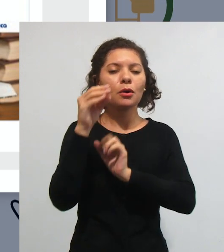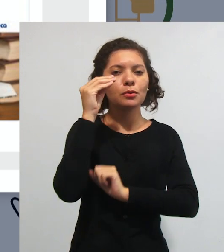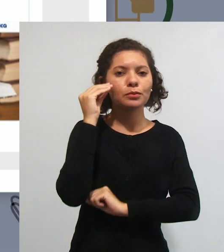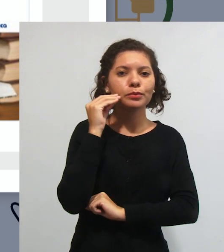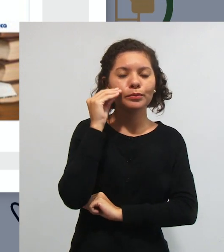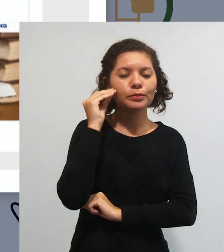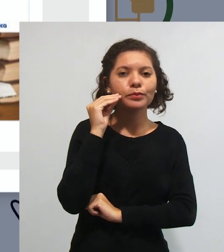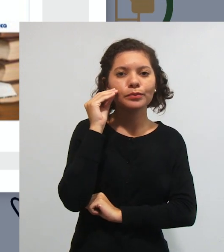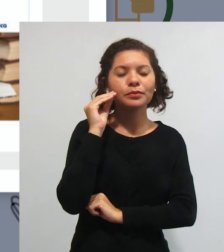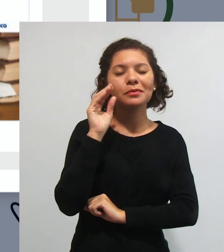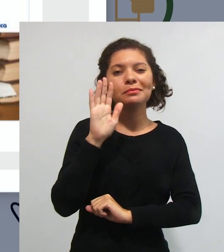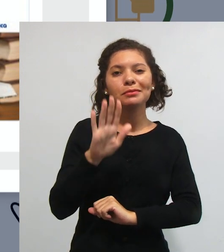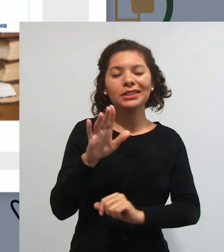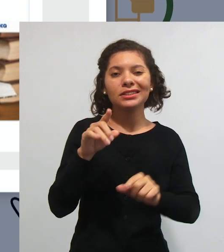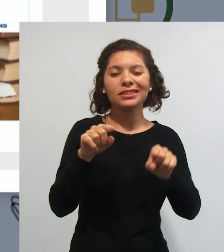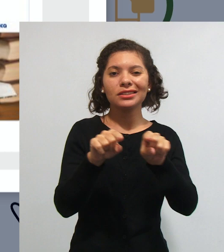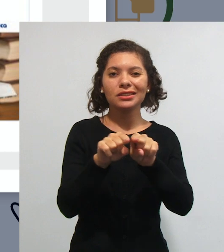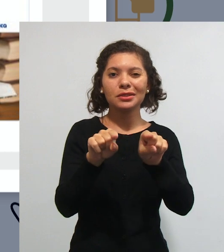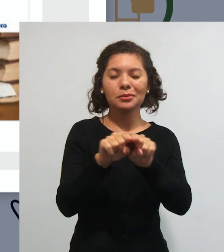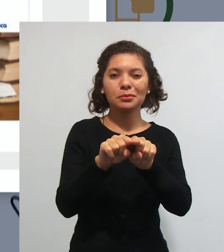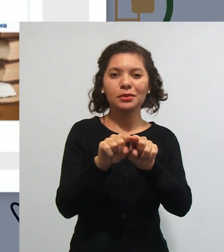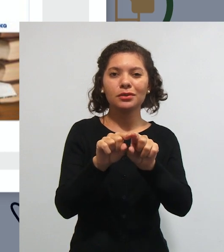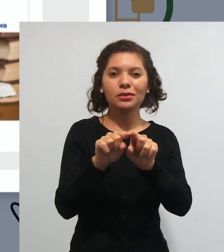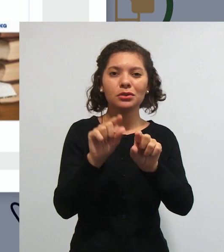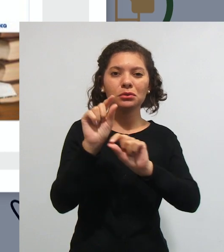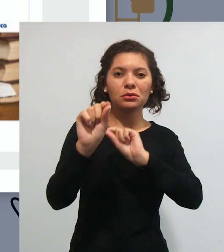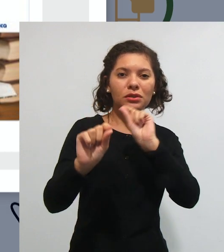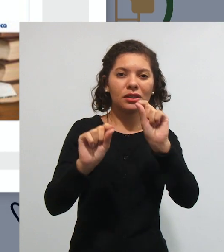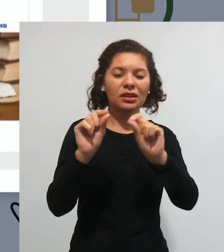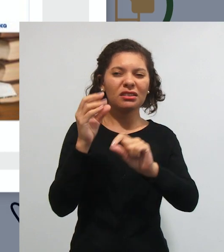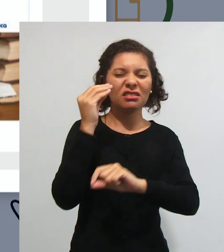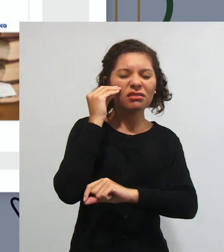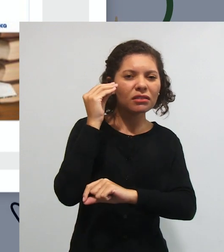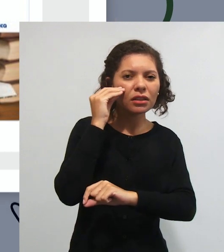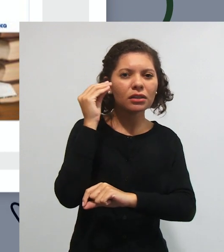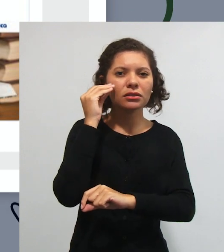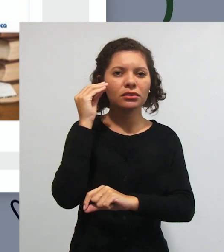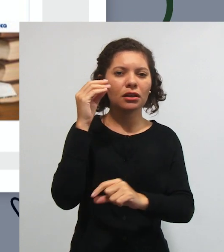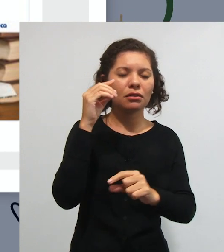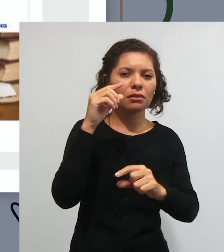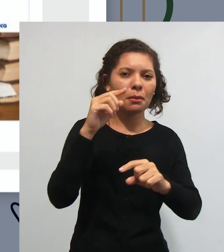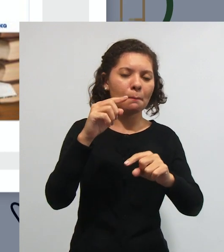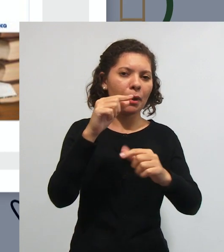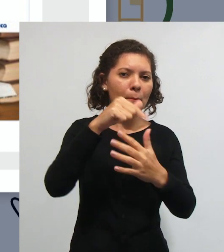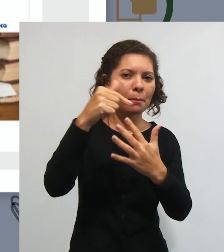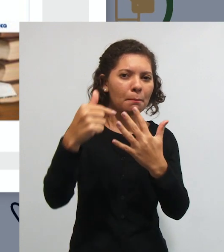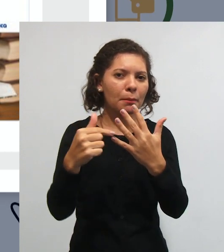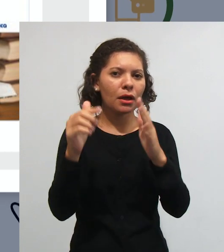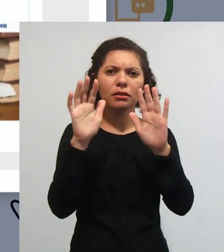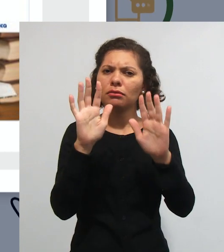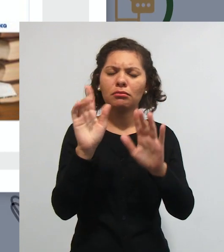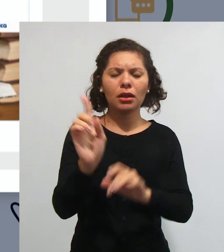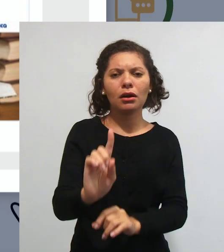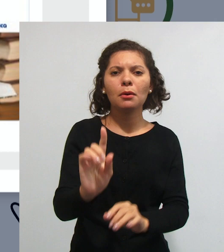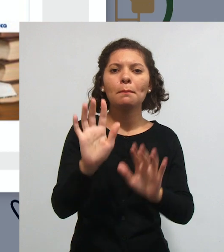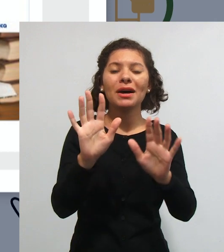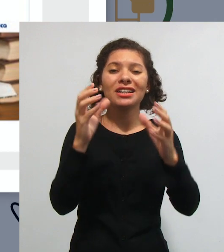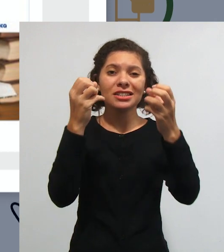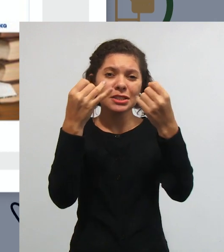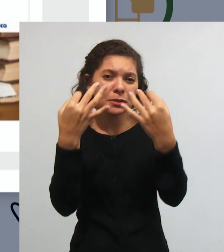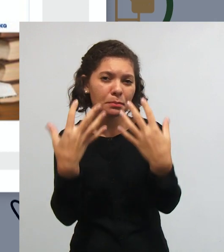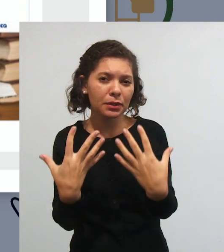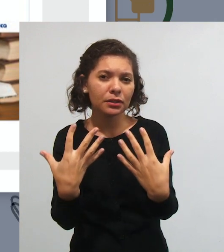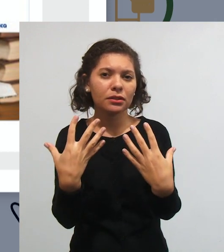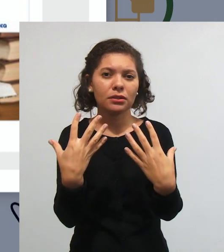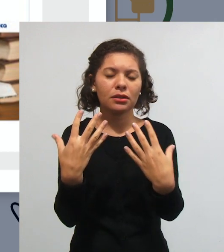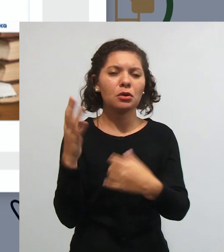experimental, mas ela não necessariamente ela testa esses elementos, mas ela explica como eles acontecem e